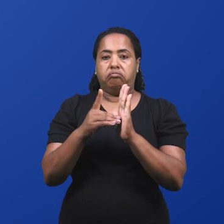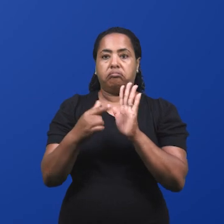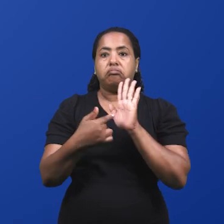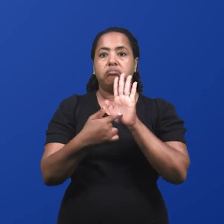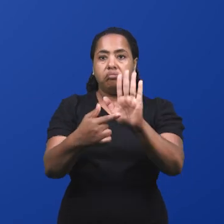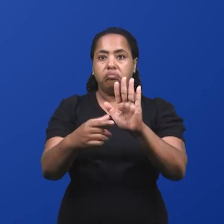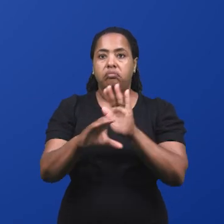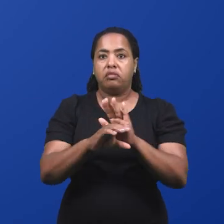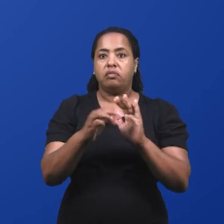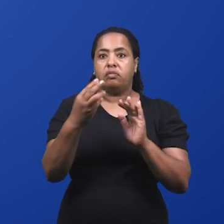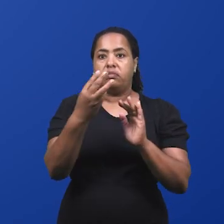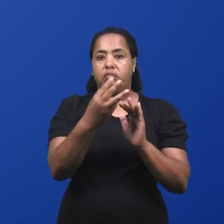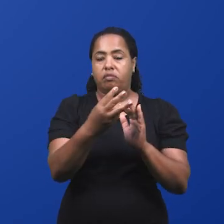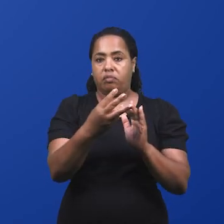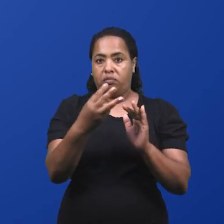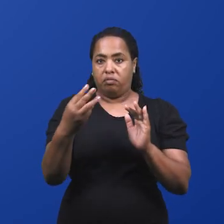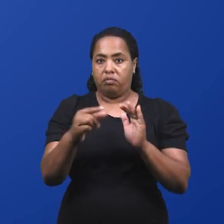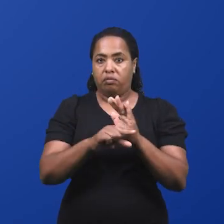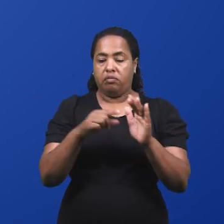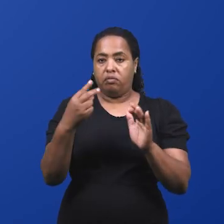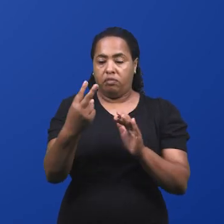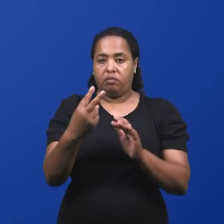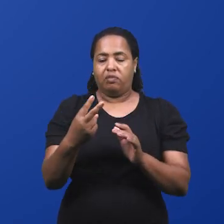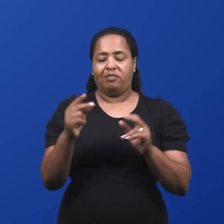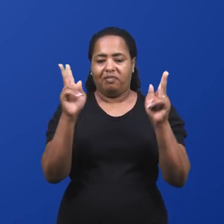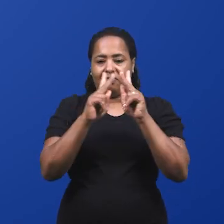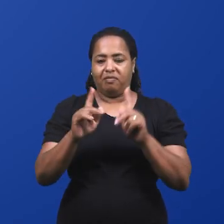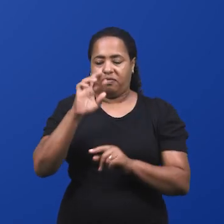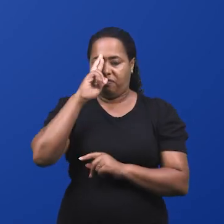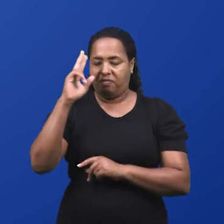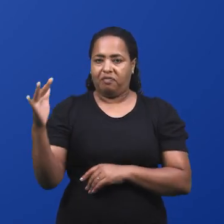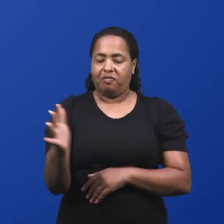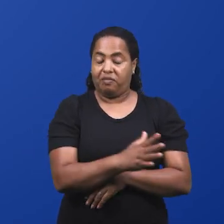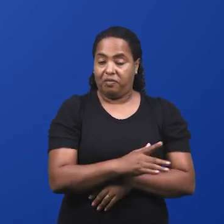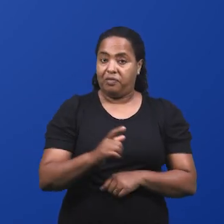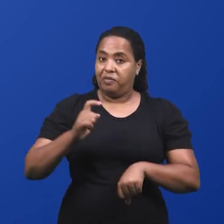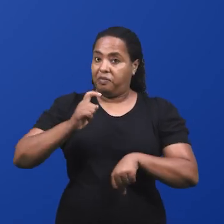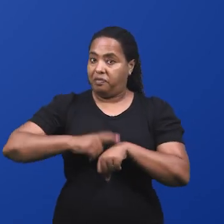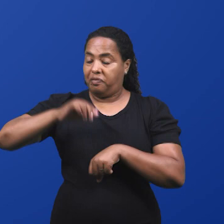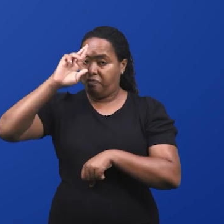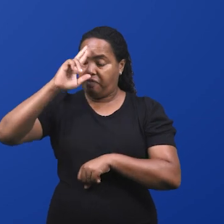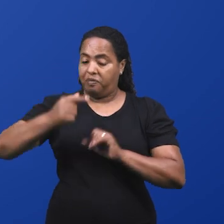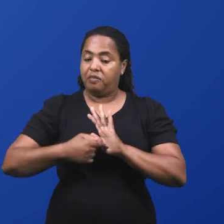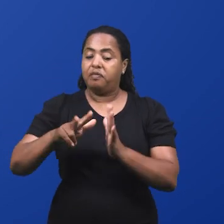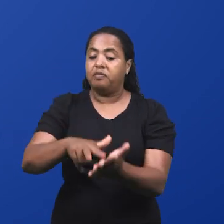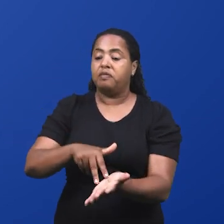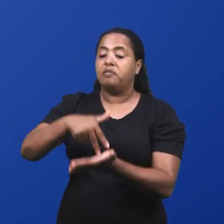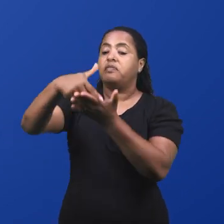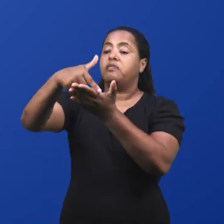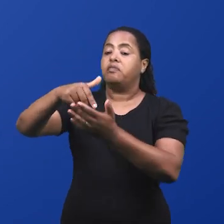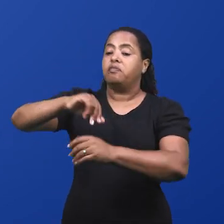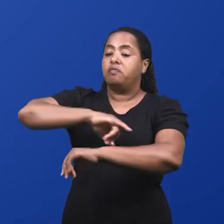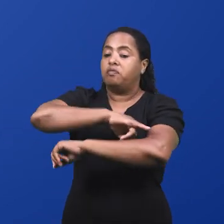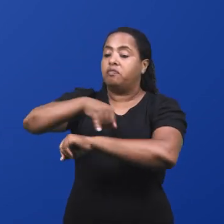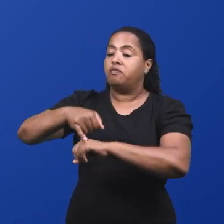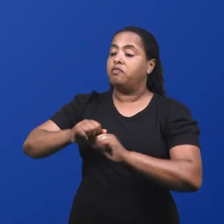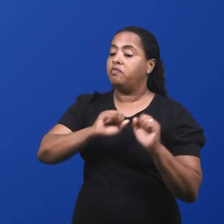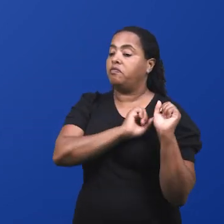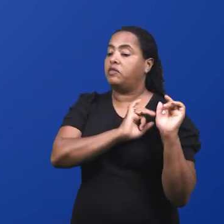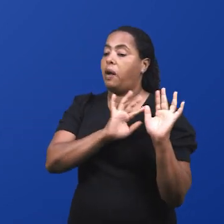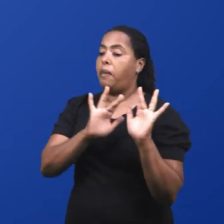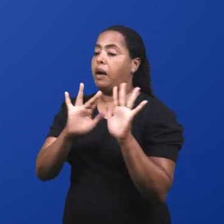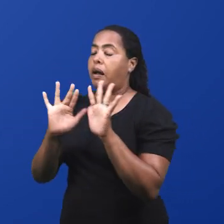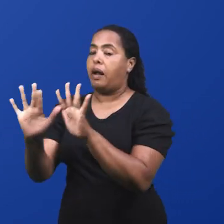Deuteronômio 32:2. A paz do Senhor, irmãos. Quando o Senhor diz, levanta-te e passa ao Jordão, lá no versículo